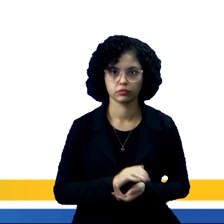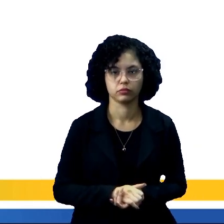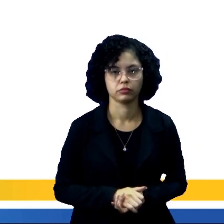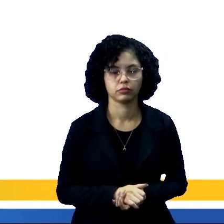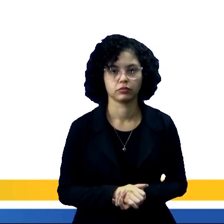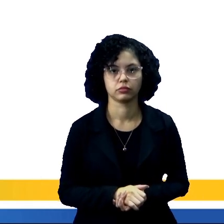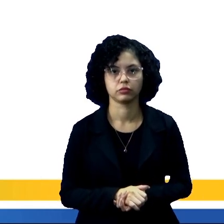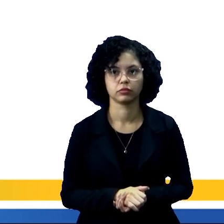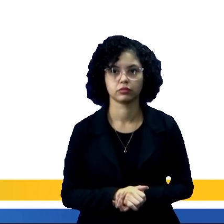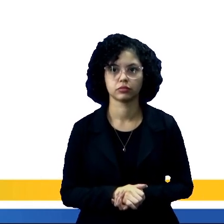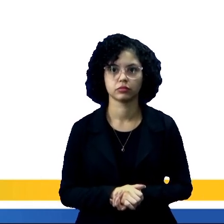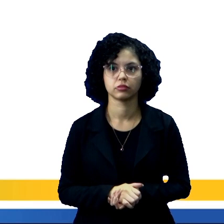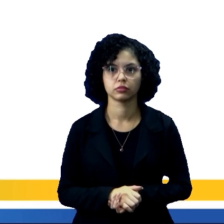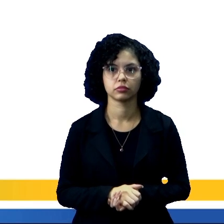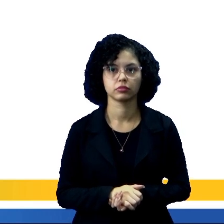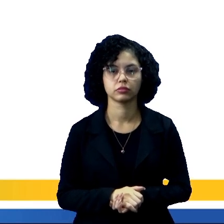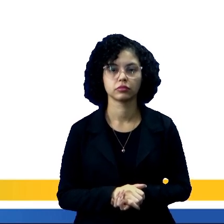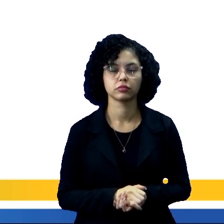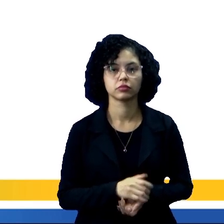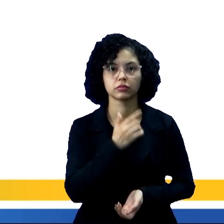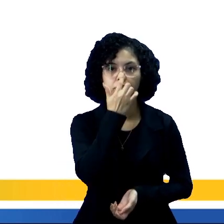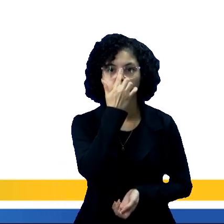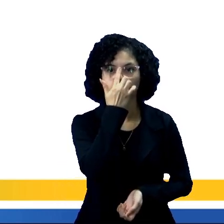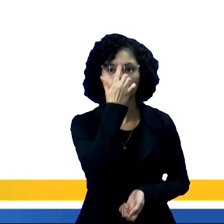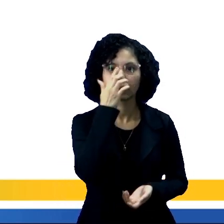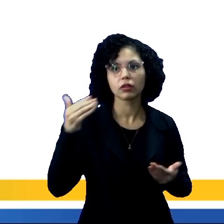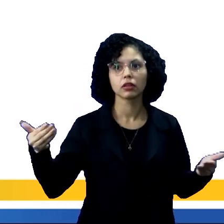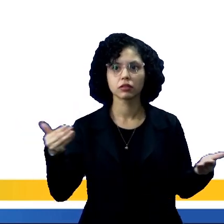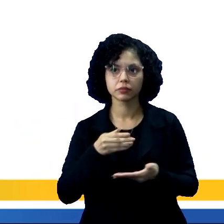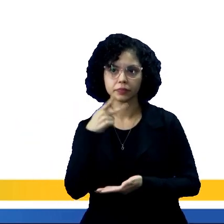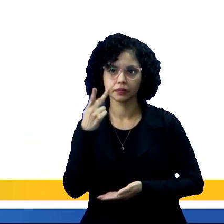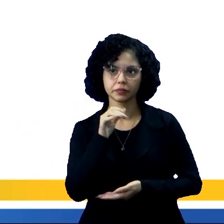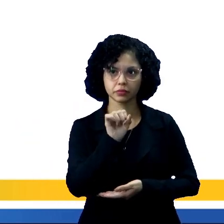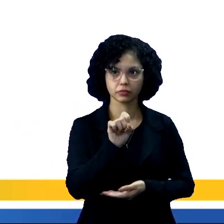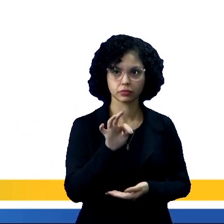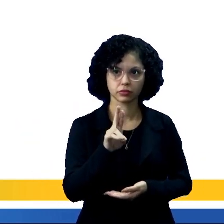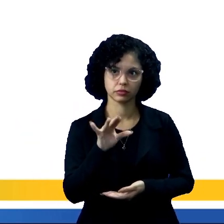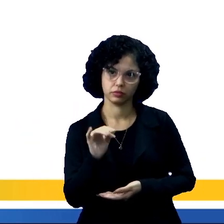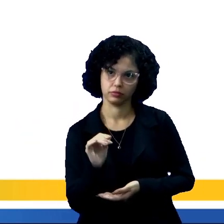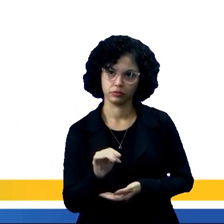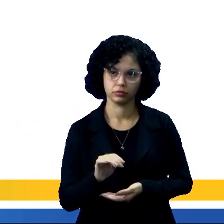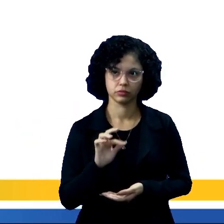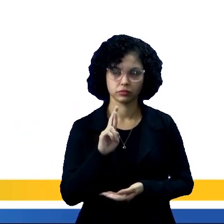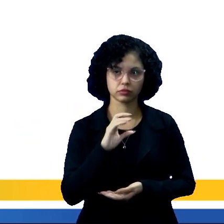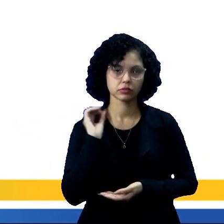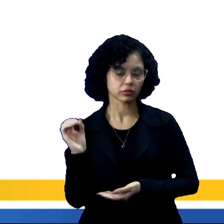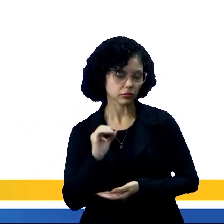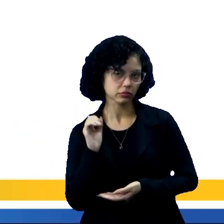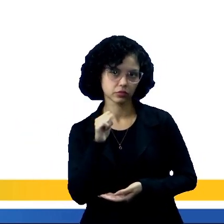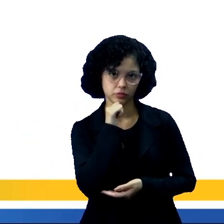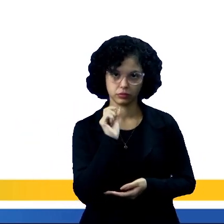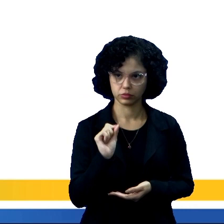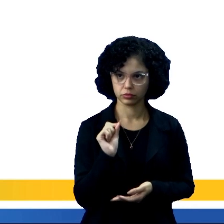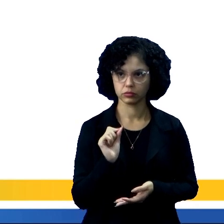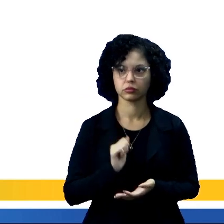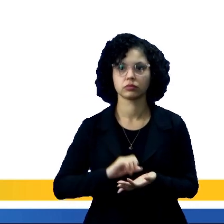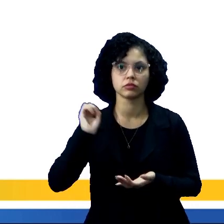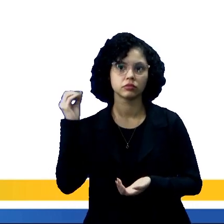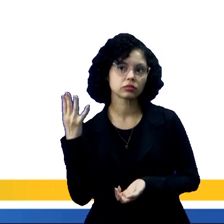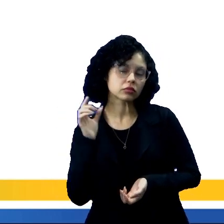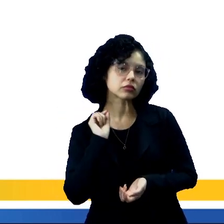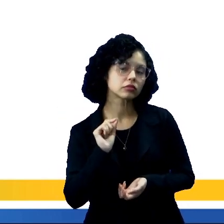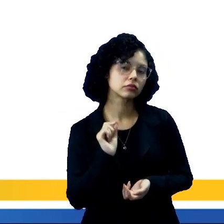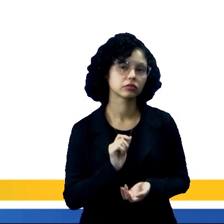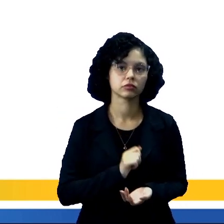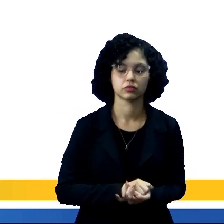Vamos agora falar de simetria rotacional. Nesse caso da rotação